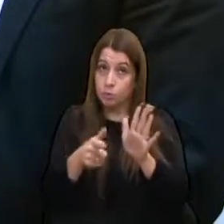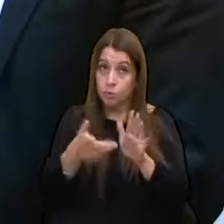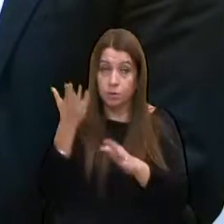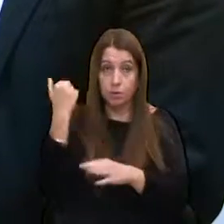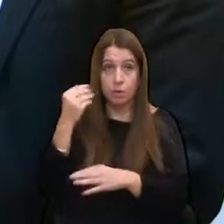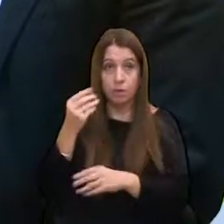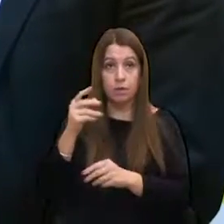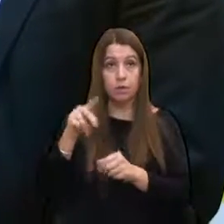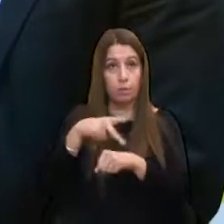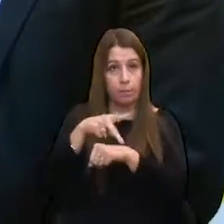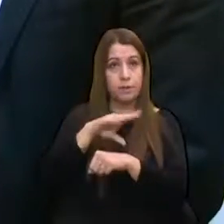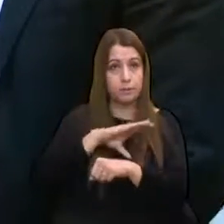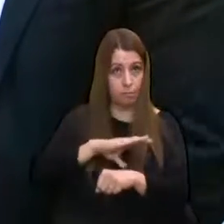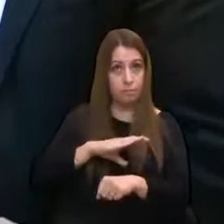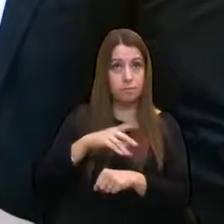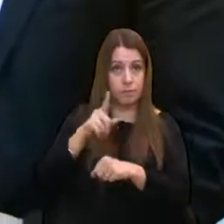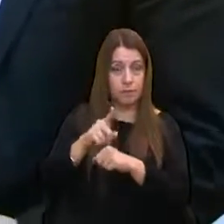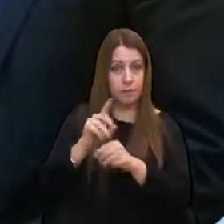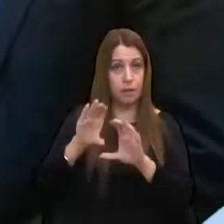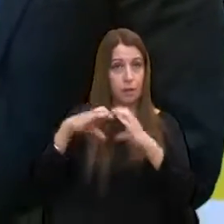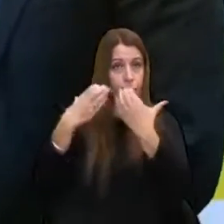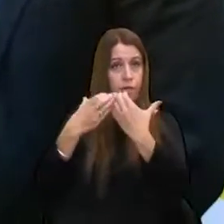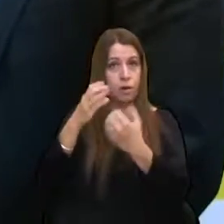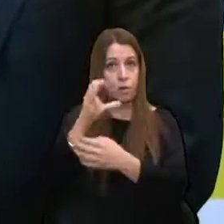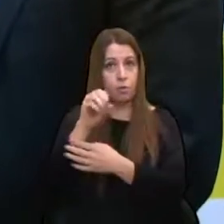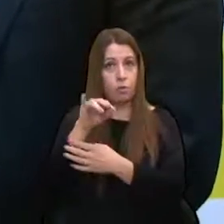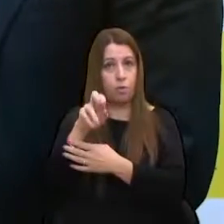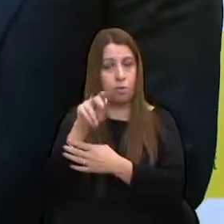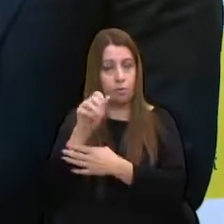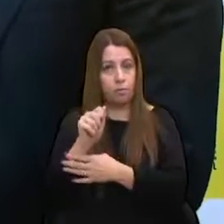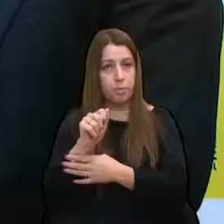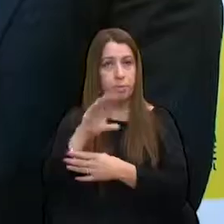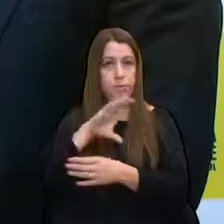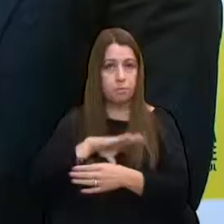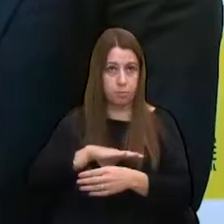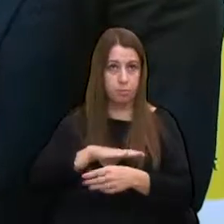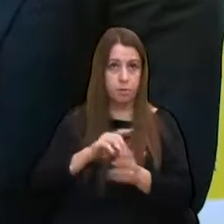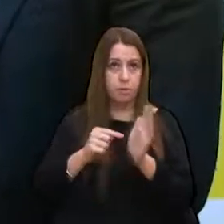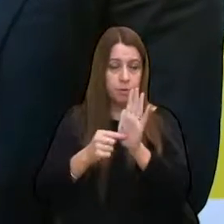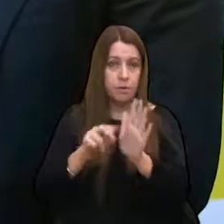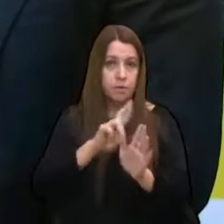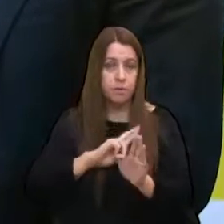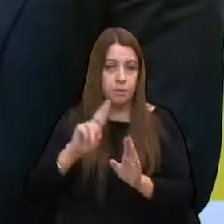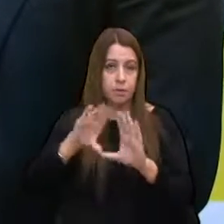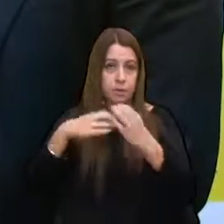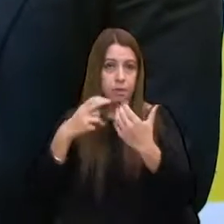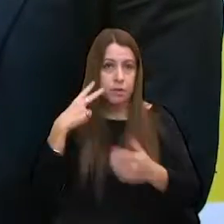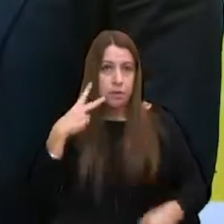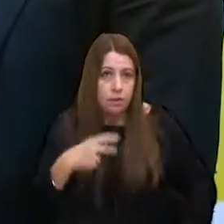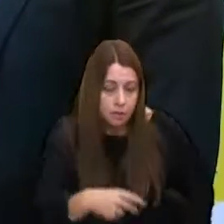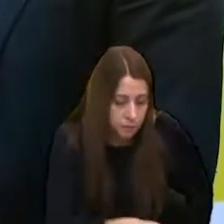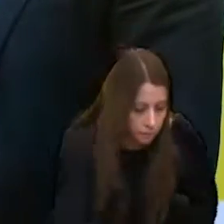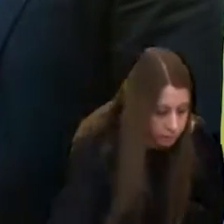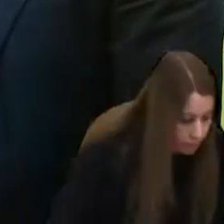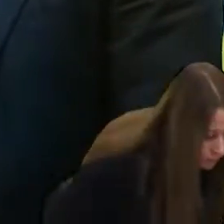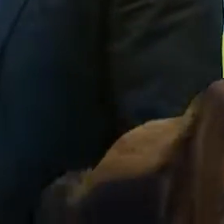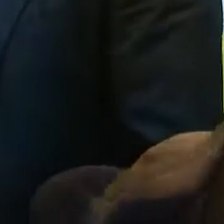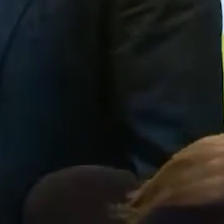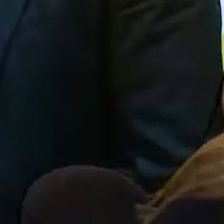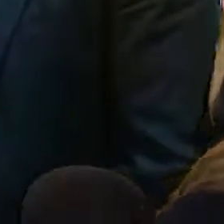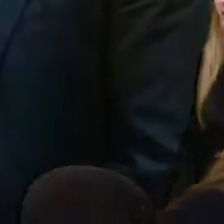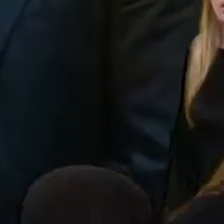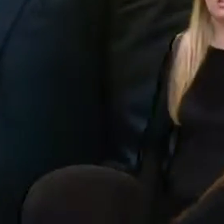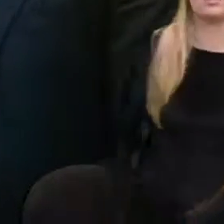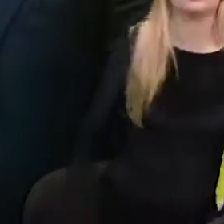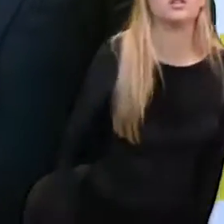em Portugal, né? Lembrando, essa conferência foi em Coimbra, em Portugal, representando a Câmara de Vereadores, sem custos para a